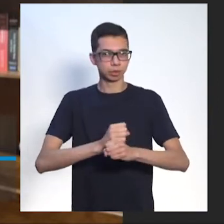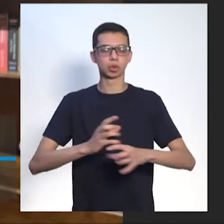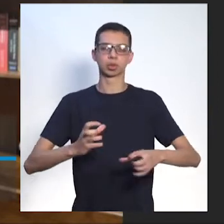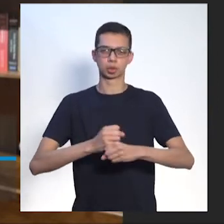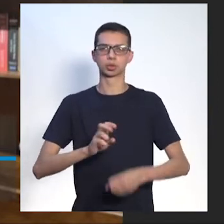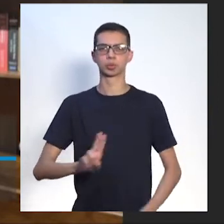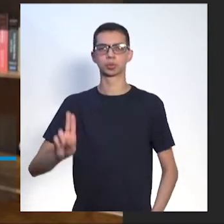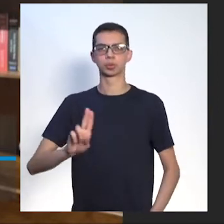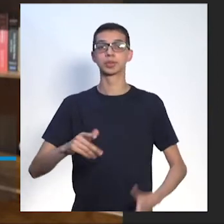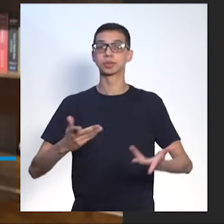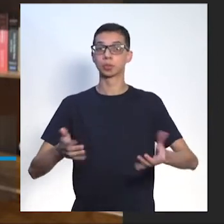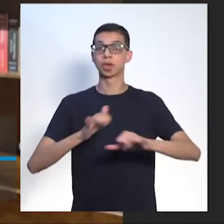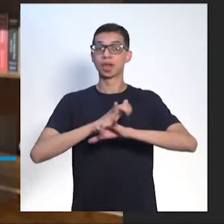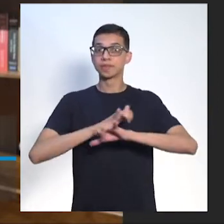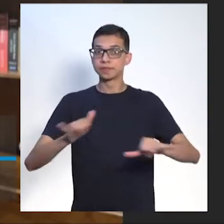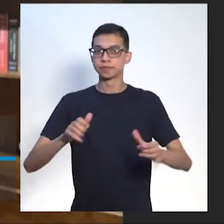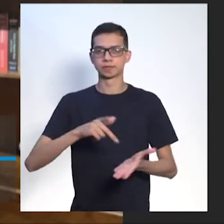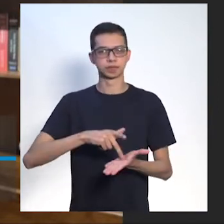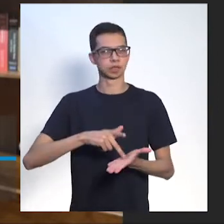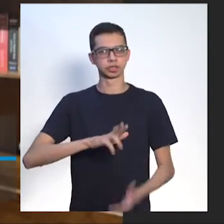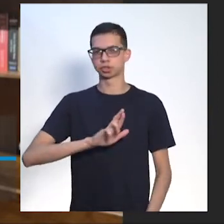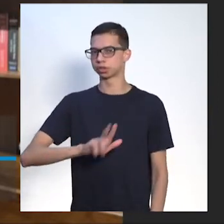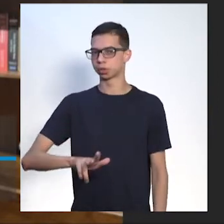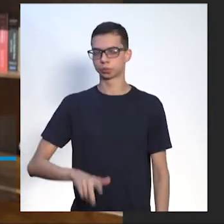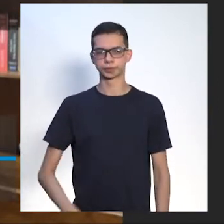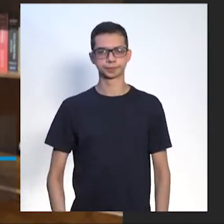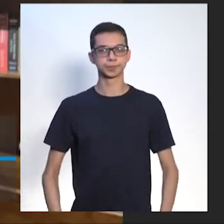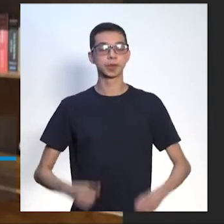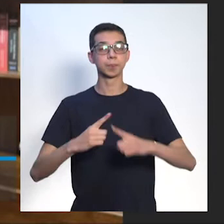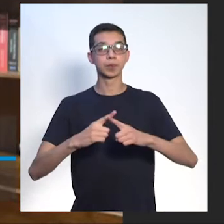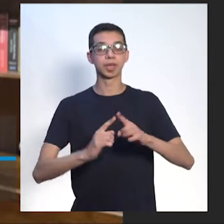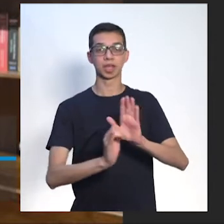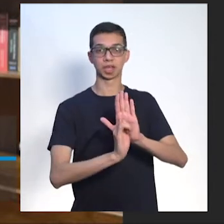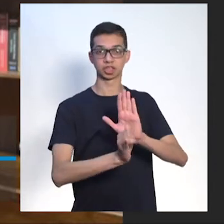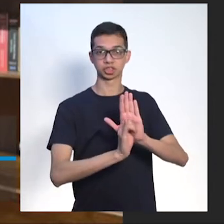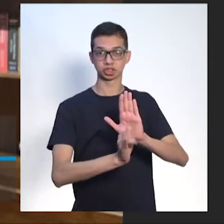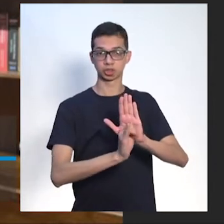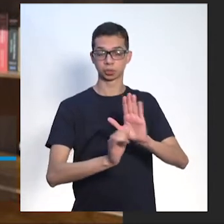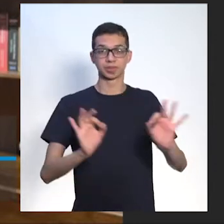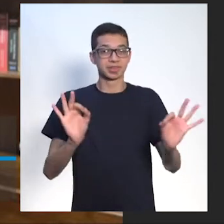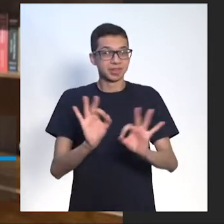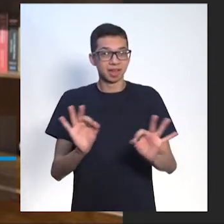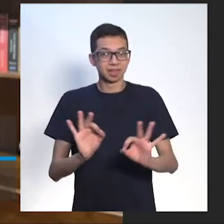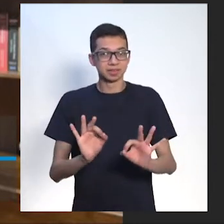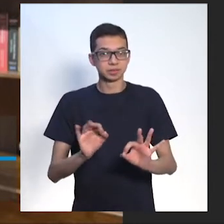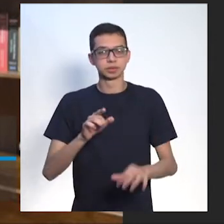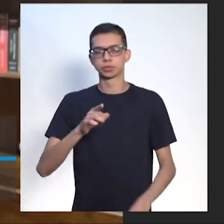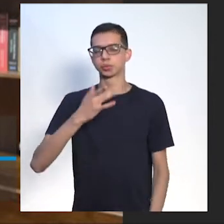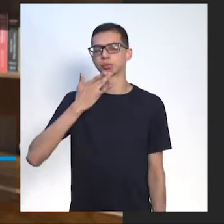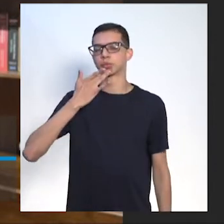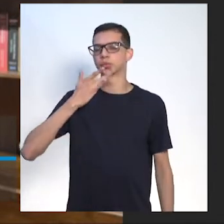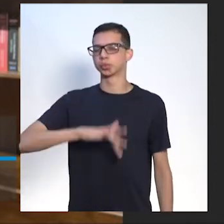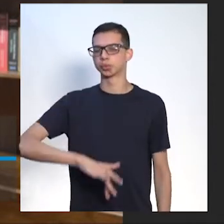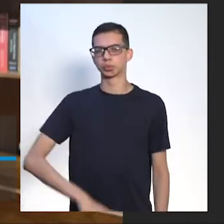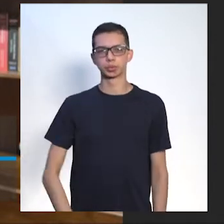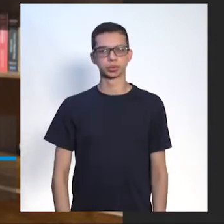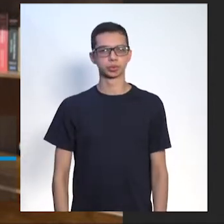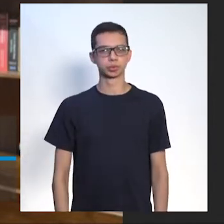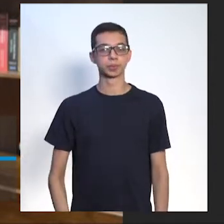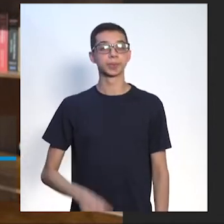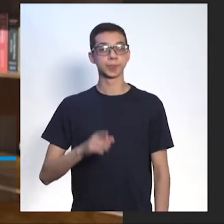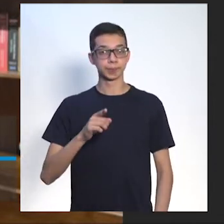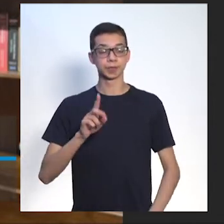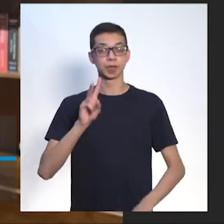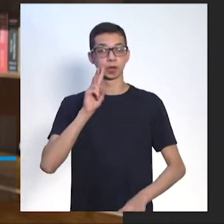não é uma verdade. Enquanto não sair esses editais, você não tem essa condição de saber. Tanto é que, se você olhar